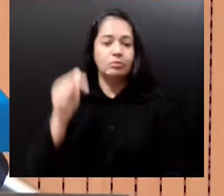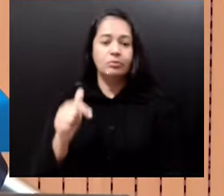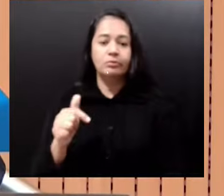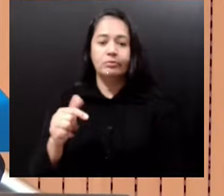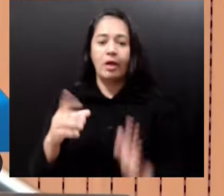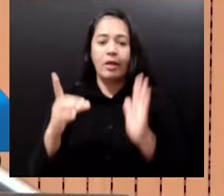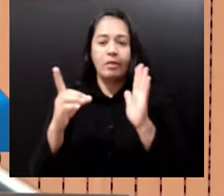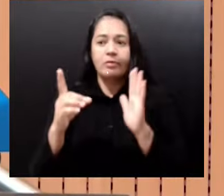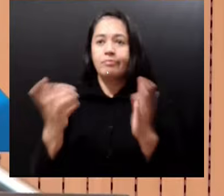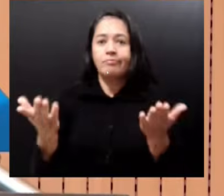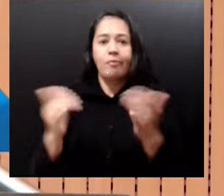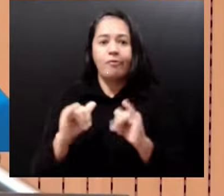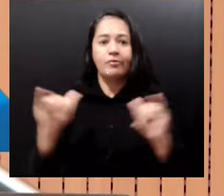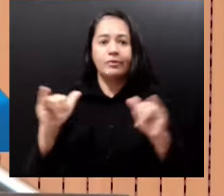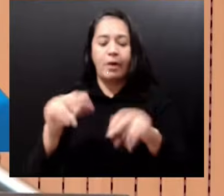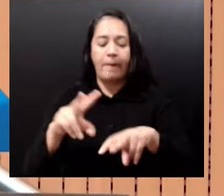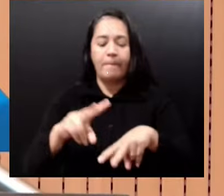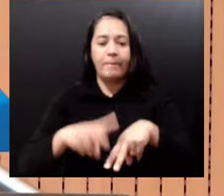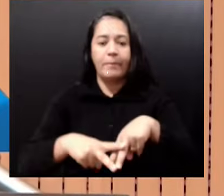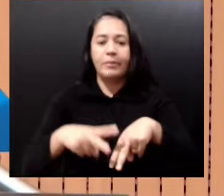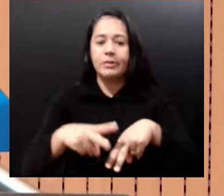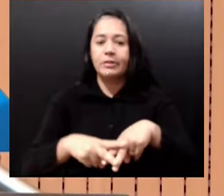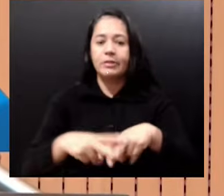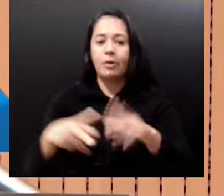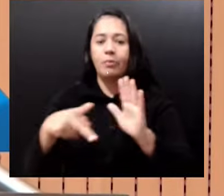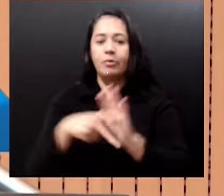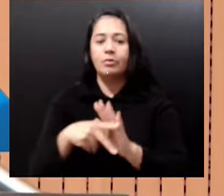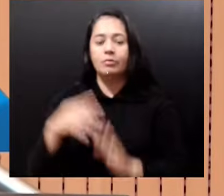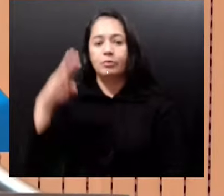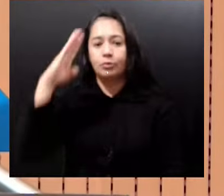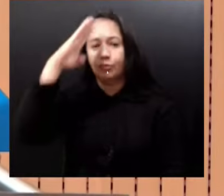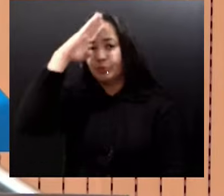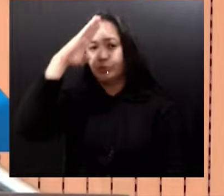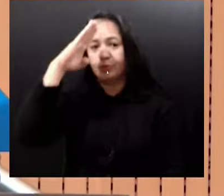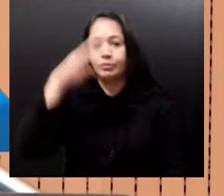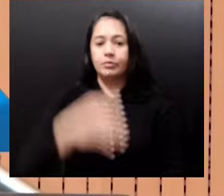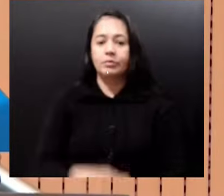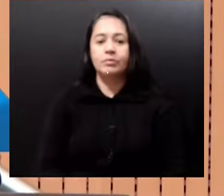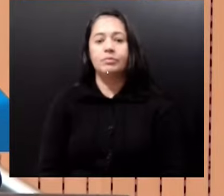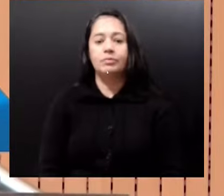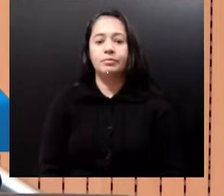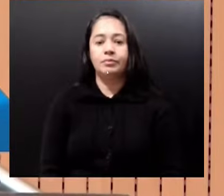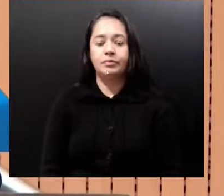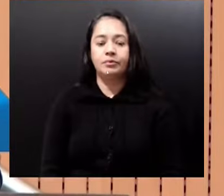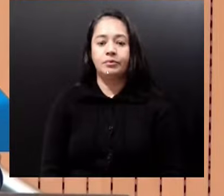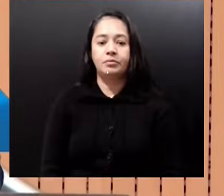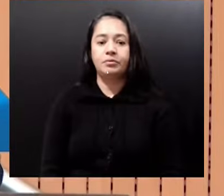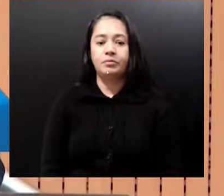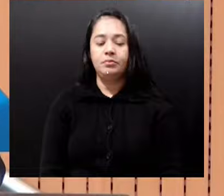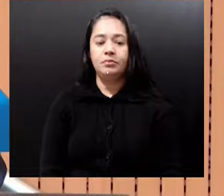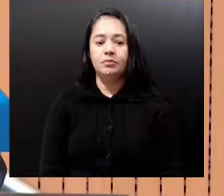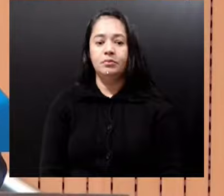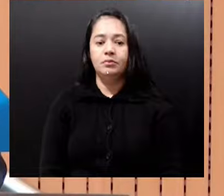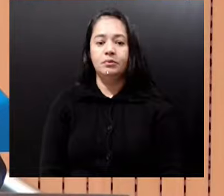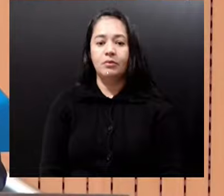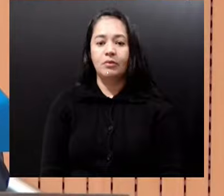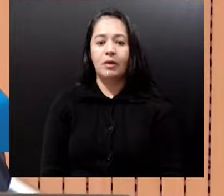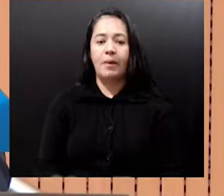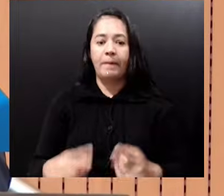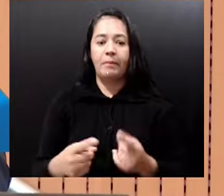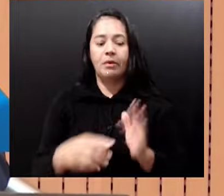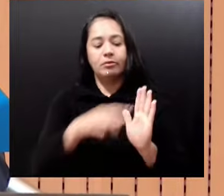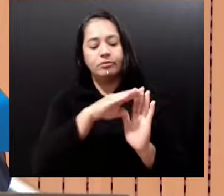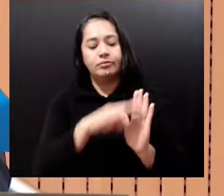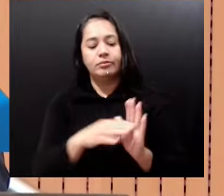a prisão do nosso querido Jair Messias Bolsonaro, sem o devido processo legal, por